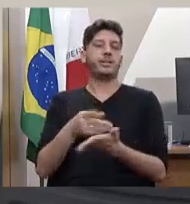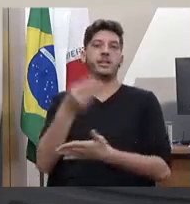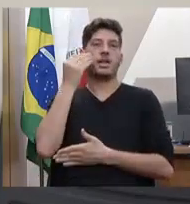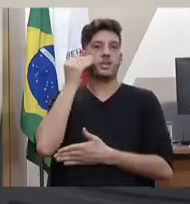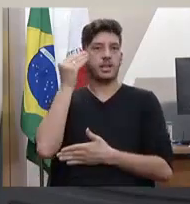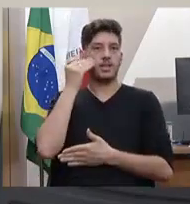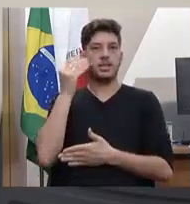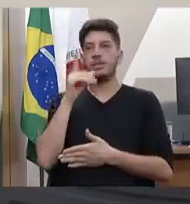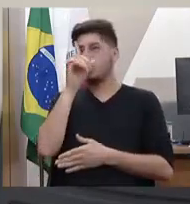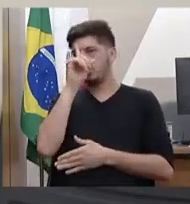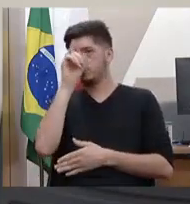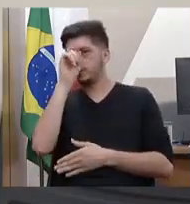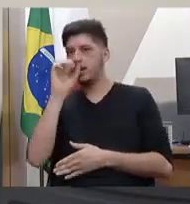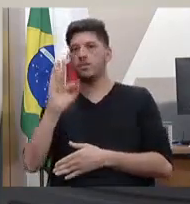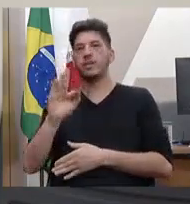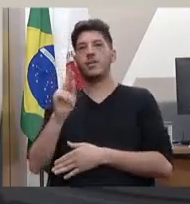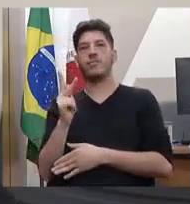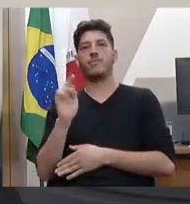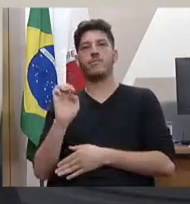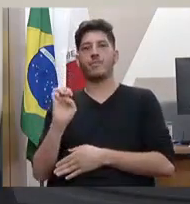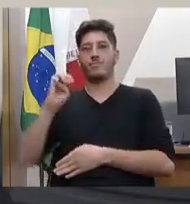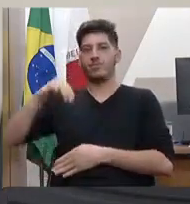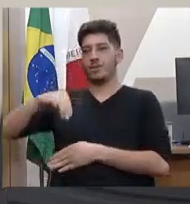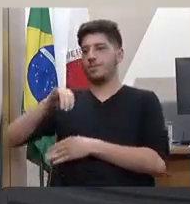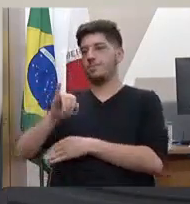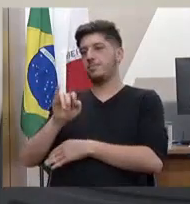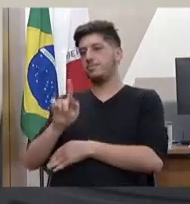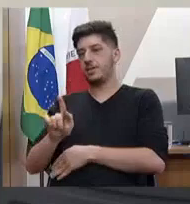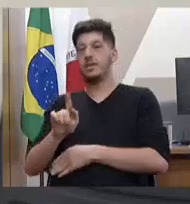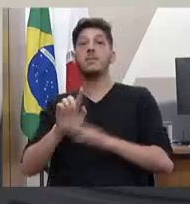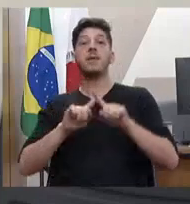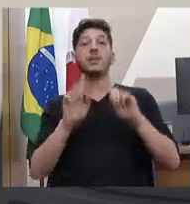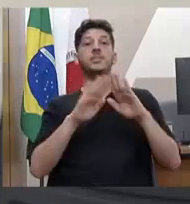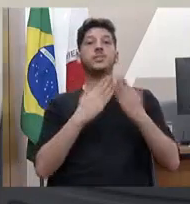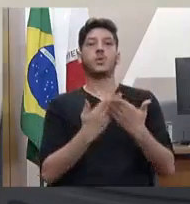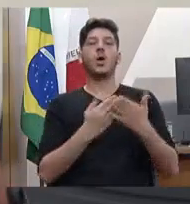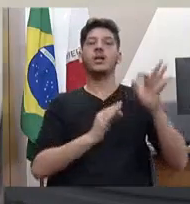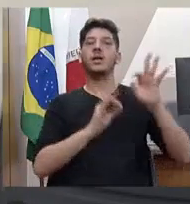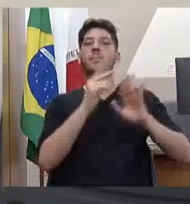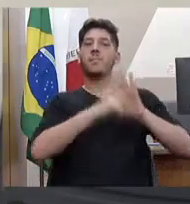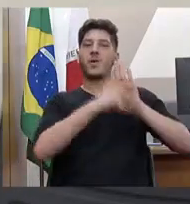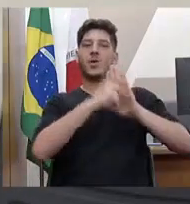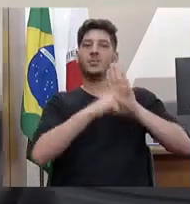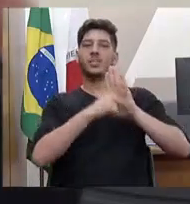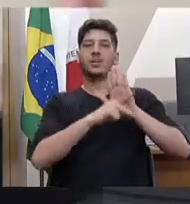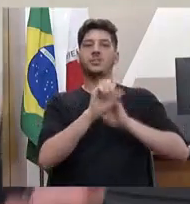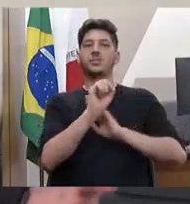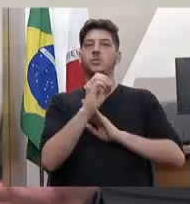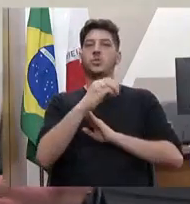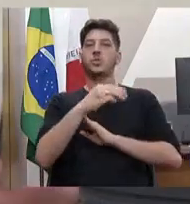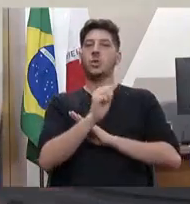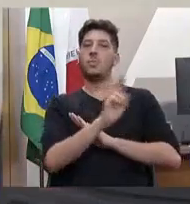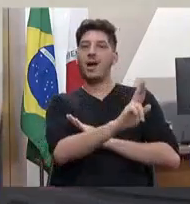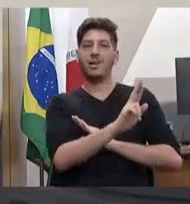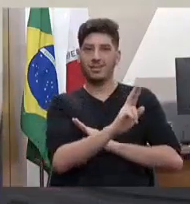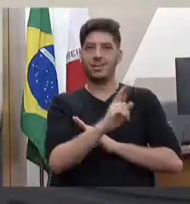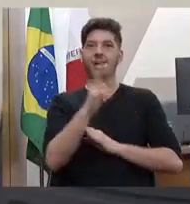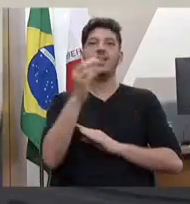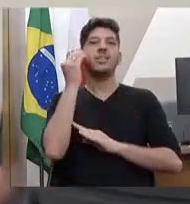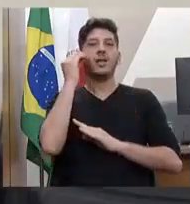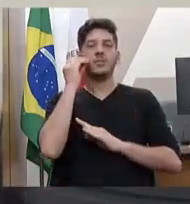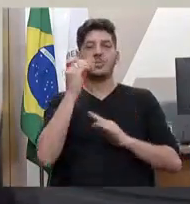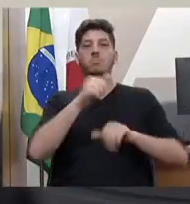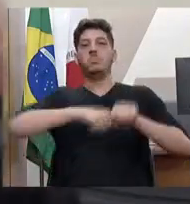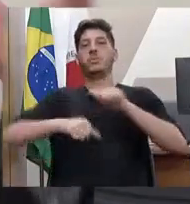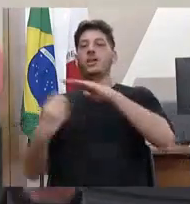os hospitais da Cemig tal mas a Escola Projeto somar que terceiriza as escolas